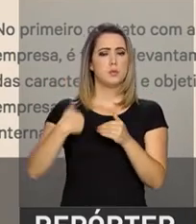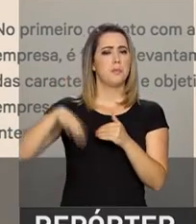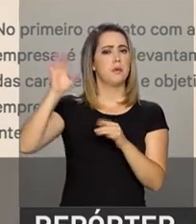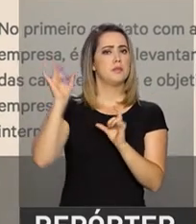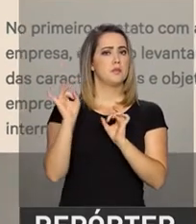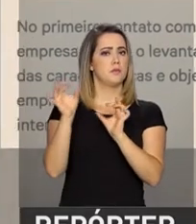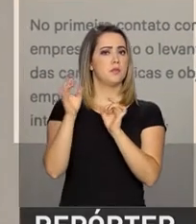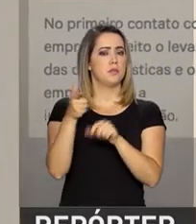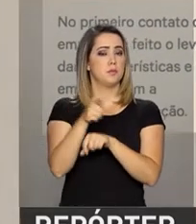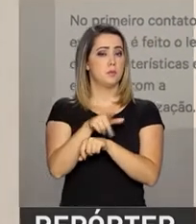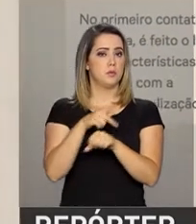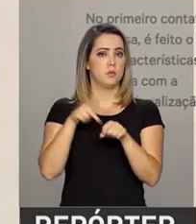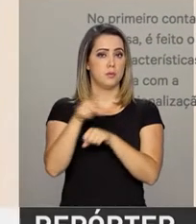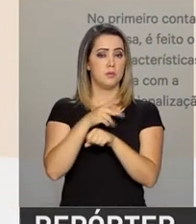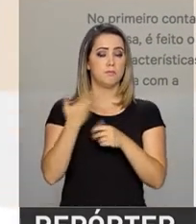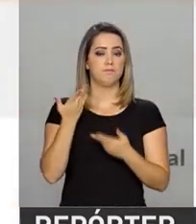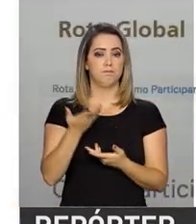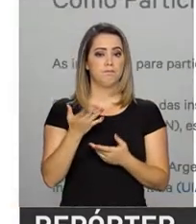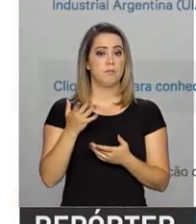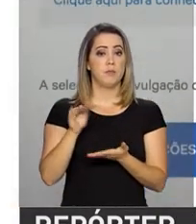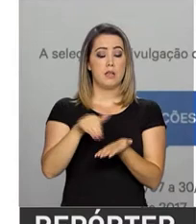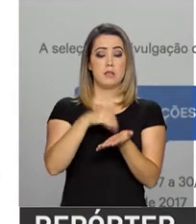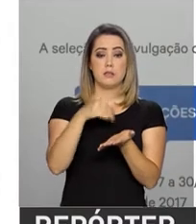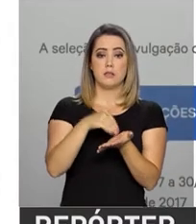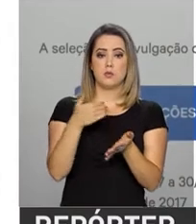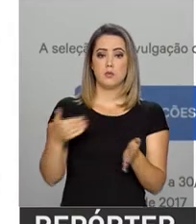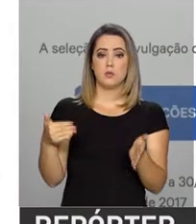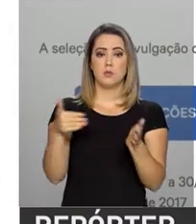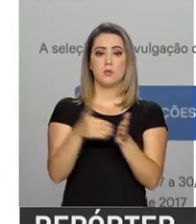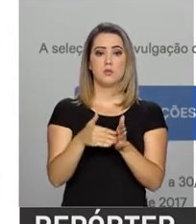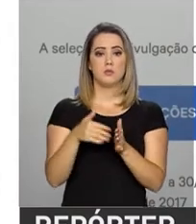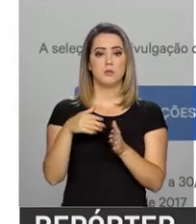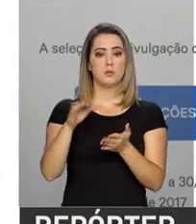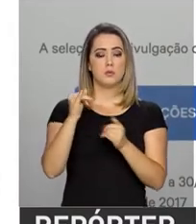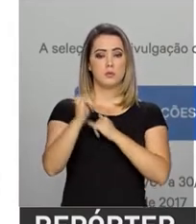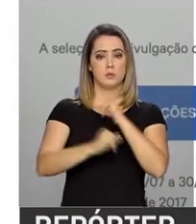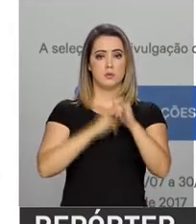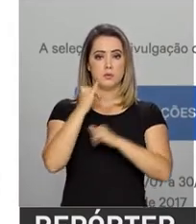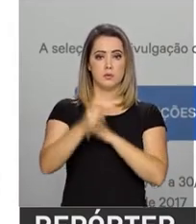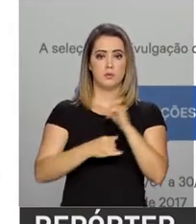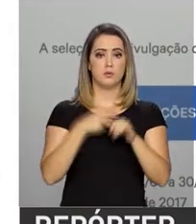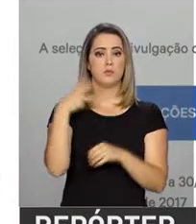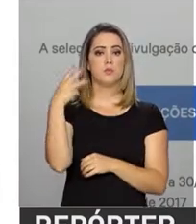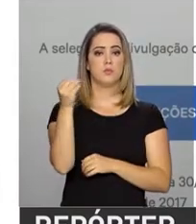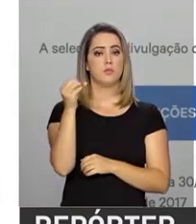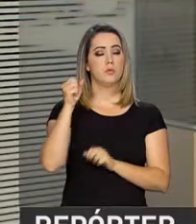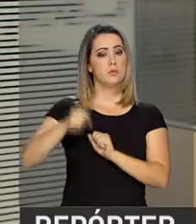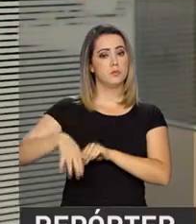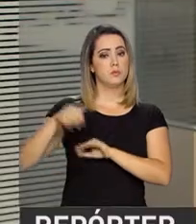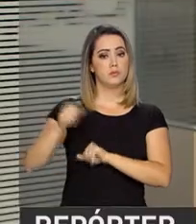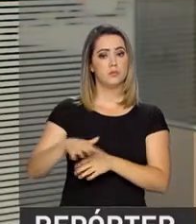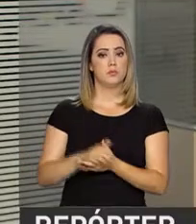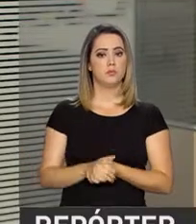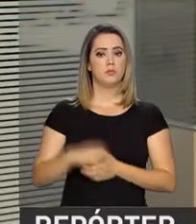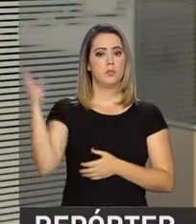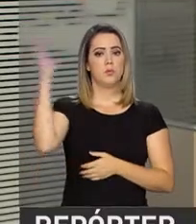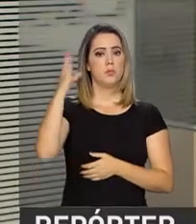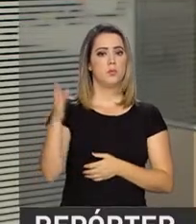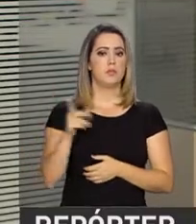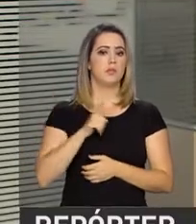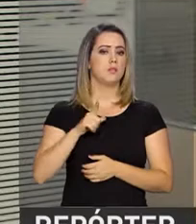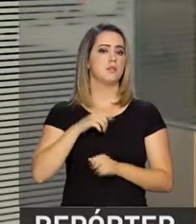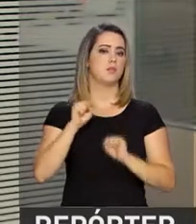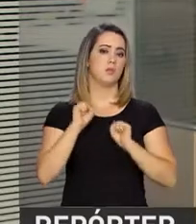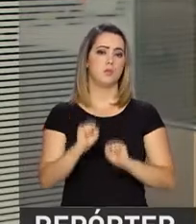vendas para outros países. As inscrições devem ser feitas pela internet até 30 de setembro. O Brasil tem um